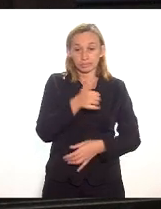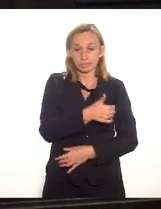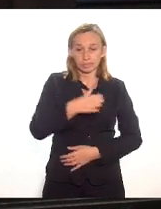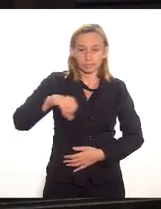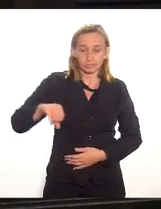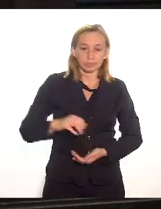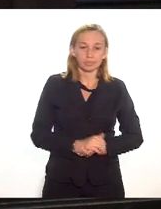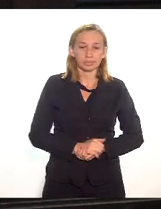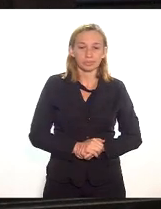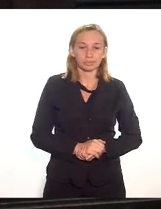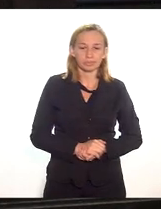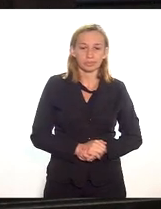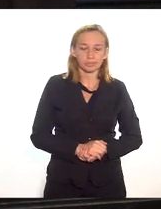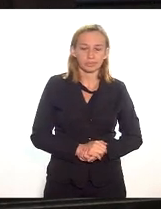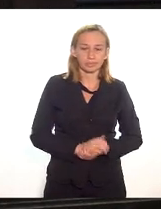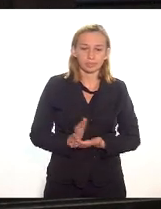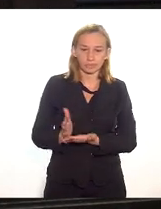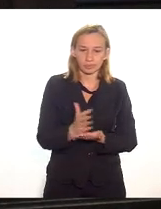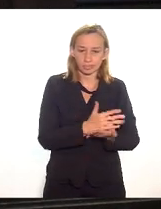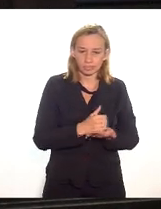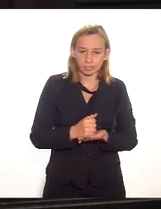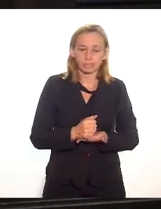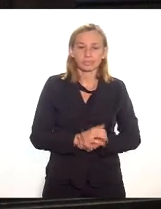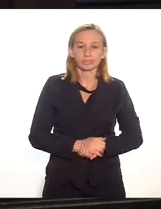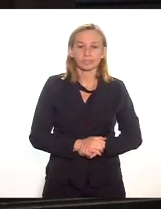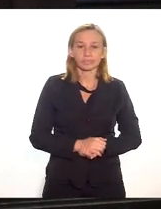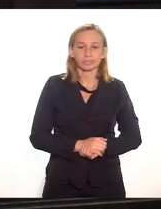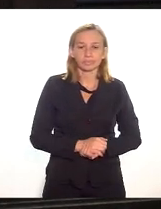a União, em 2019, arrecadou